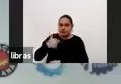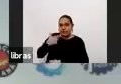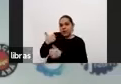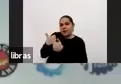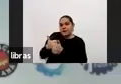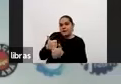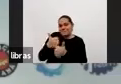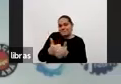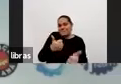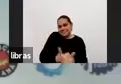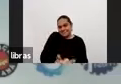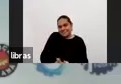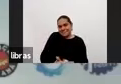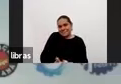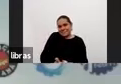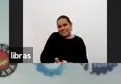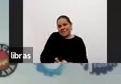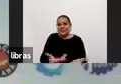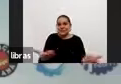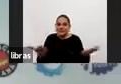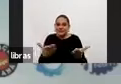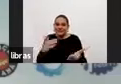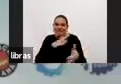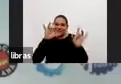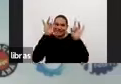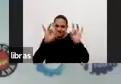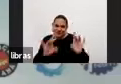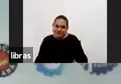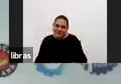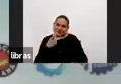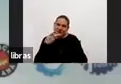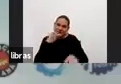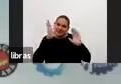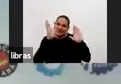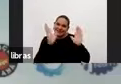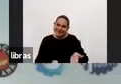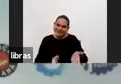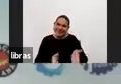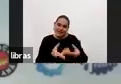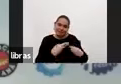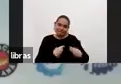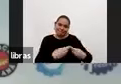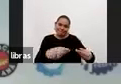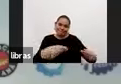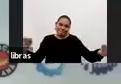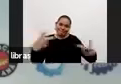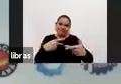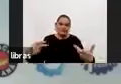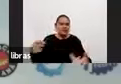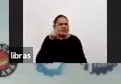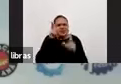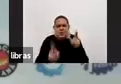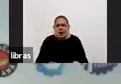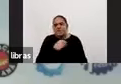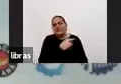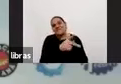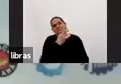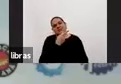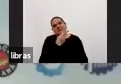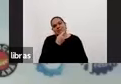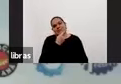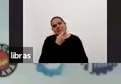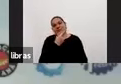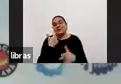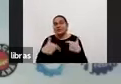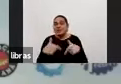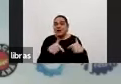mídias. Nós temos hoje um especial aqui na live sobre isso, sobre essa entrega. E é bem como você falou, né? Os trabalhadores